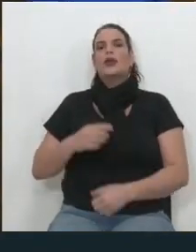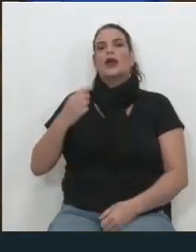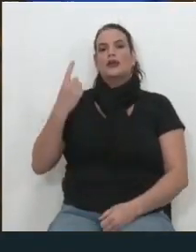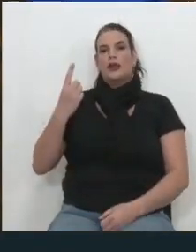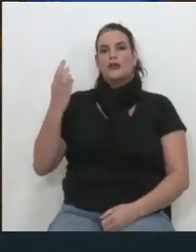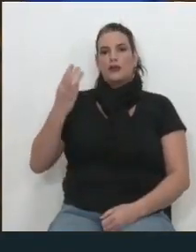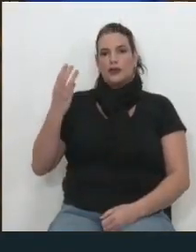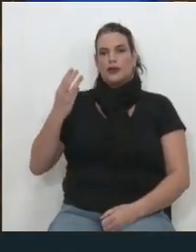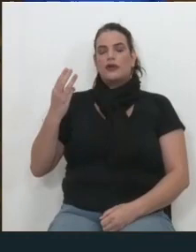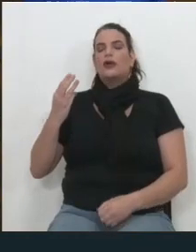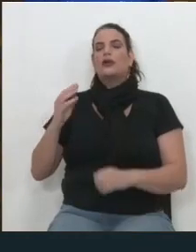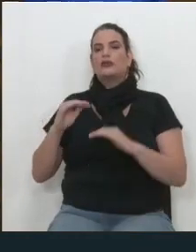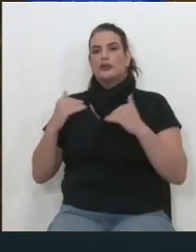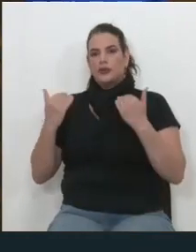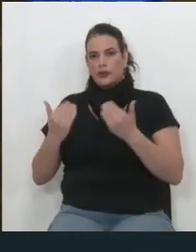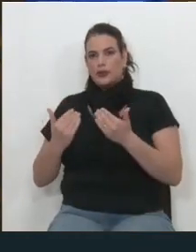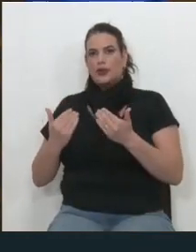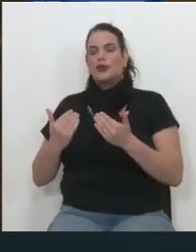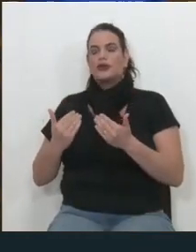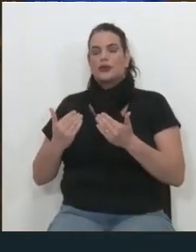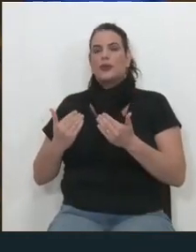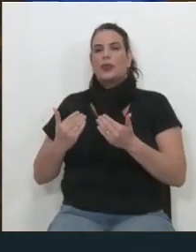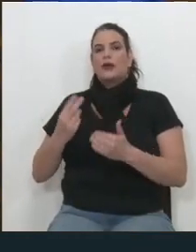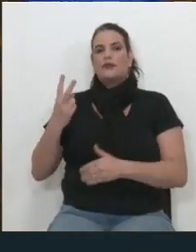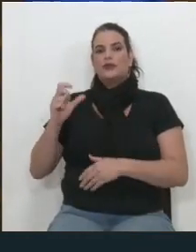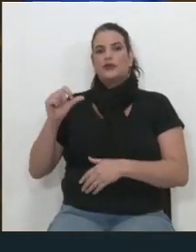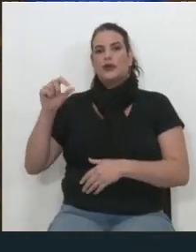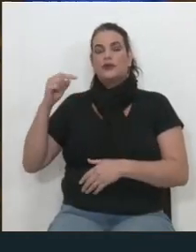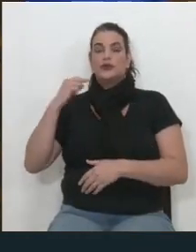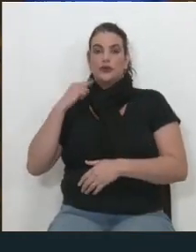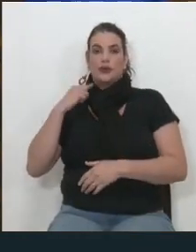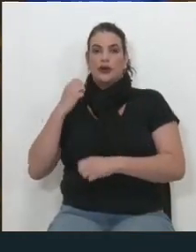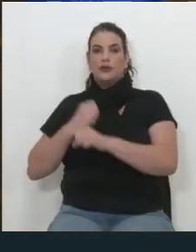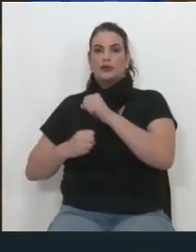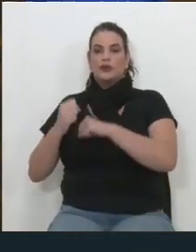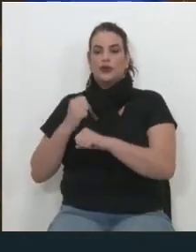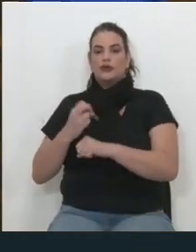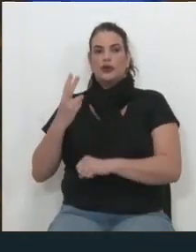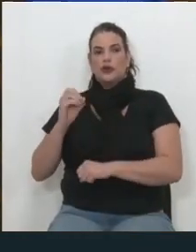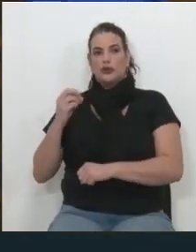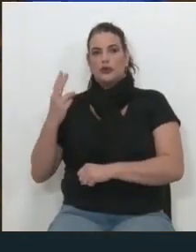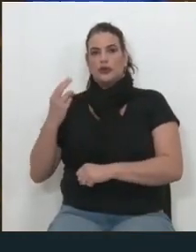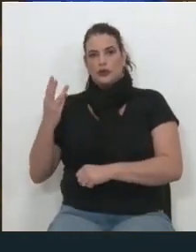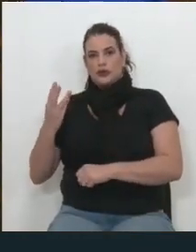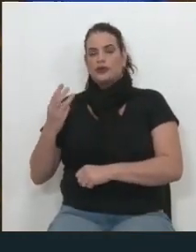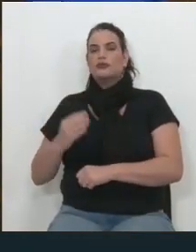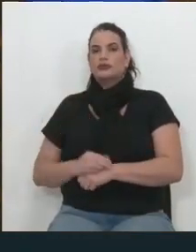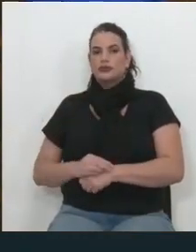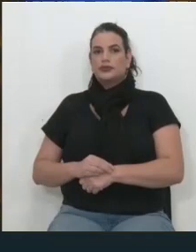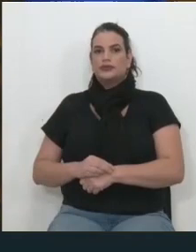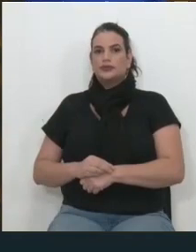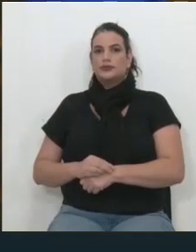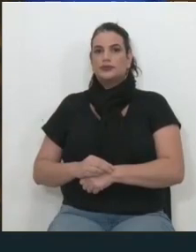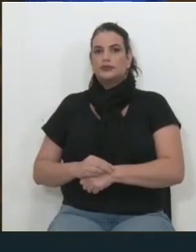13ª sessão extraordinária de 29 de maio de 2023. Está aberta a palavra.